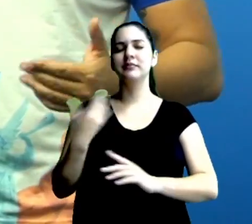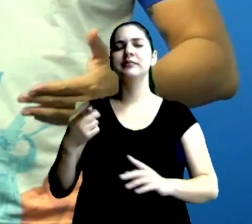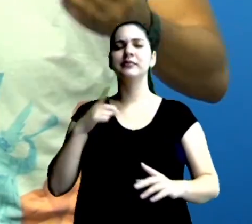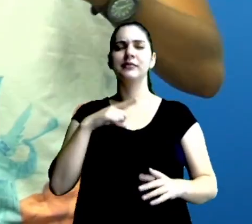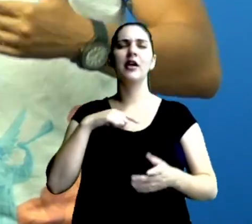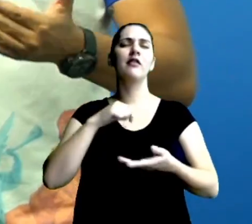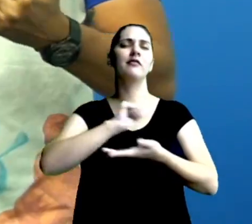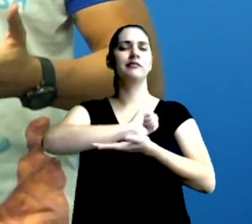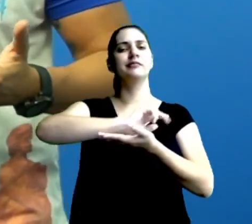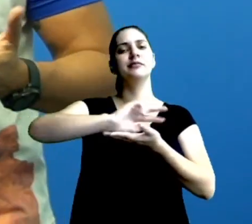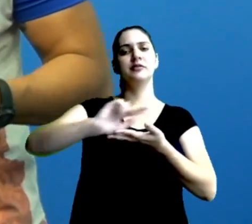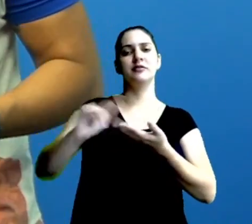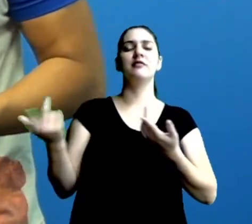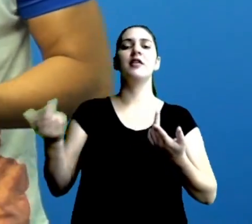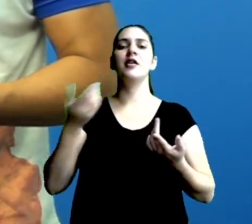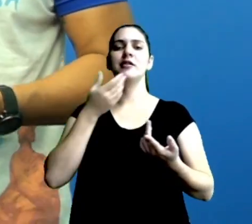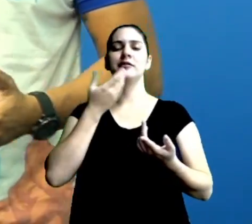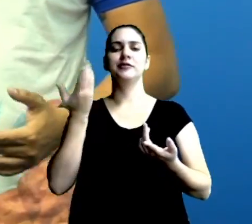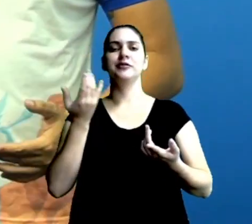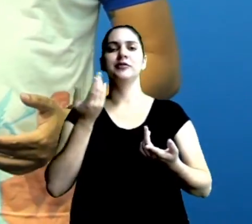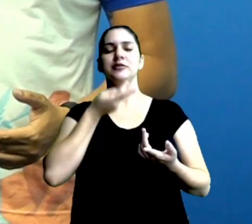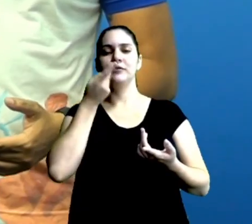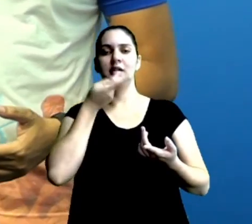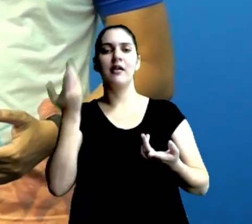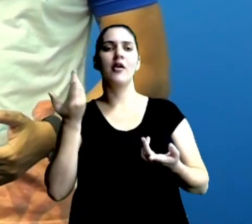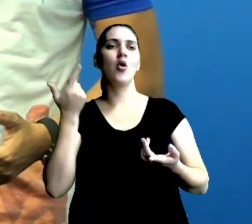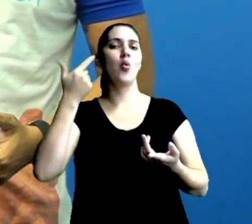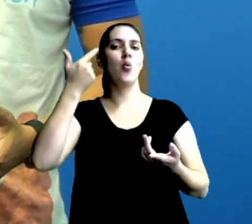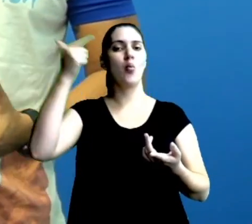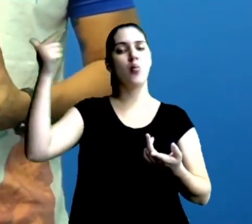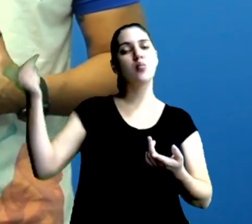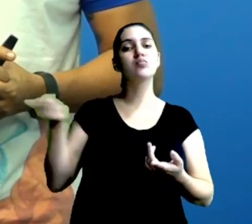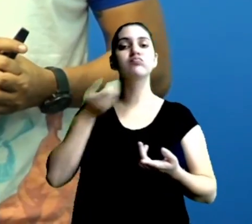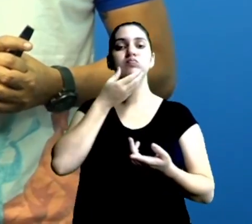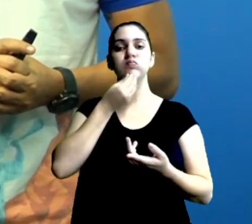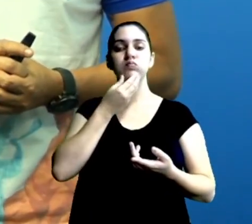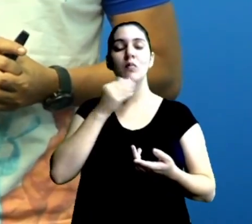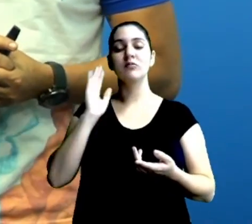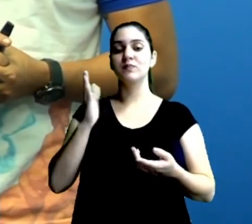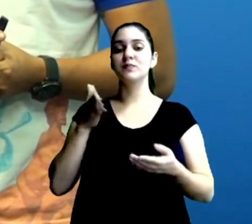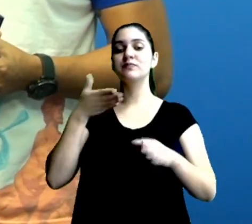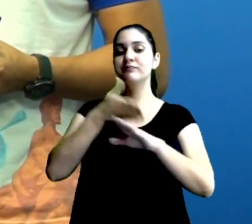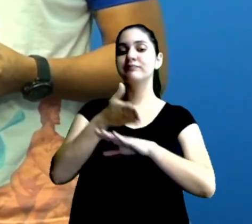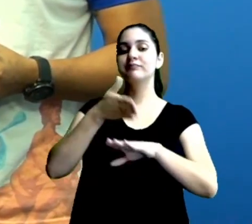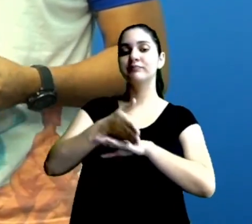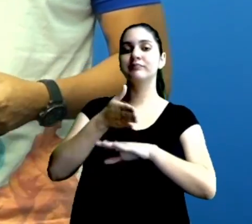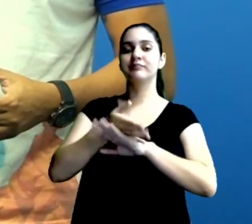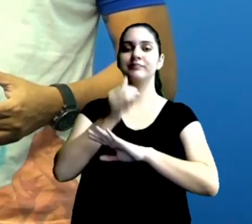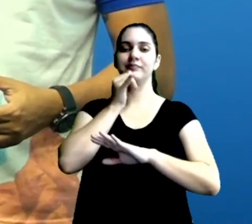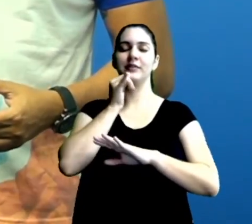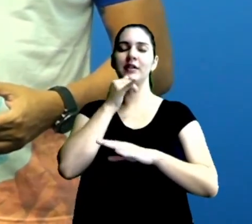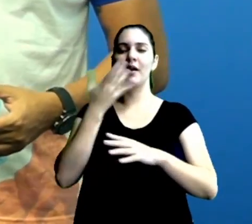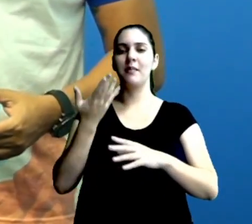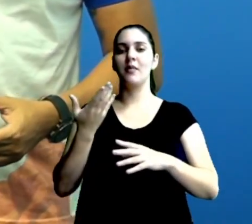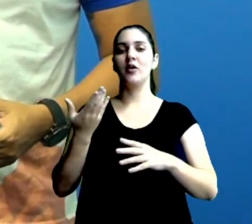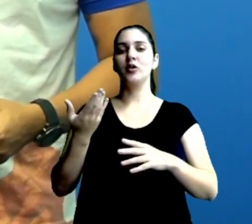que outros homens pisaram aqui antes. Pison, como dizem, chegou primeiro em Cabo de Santo